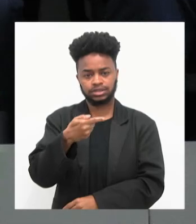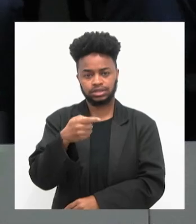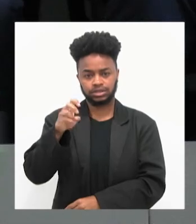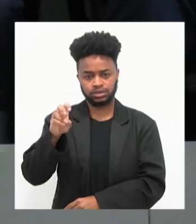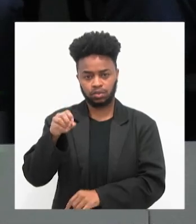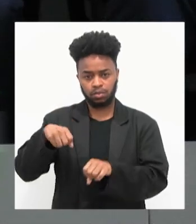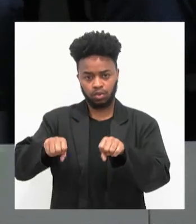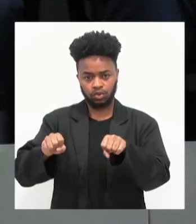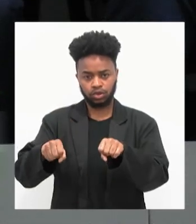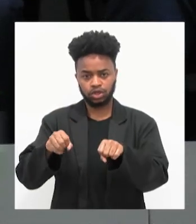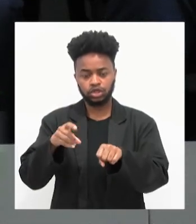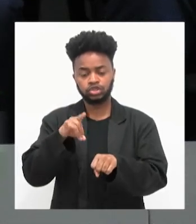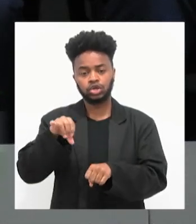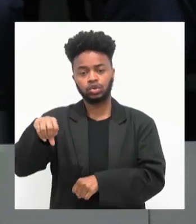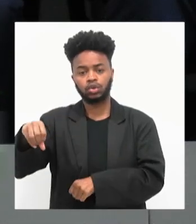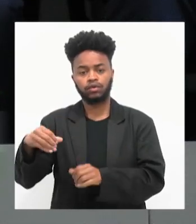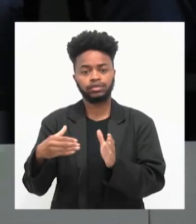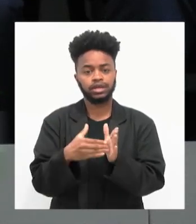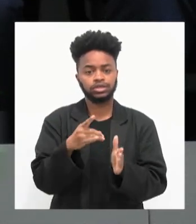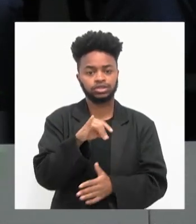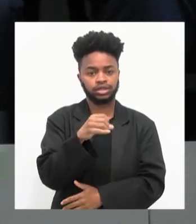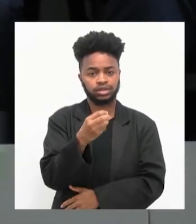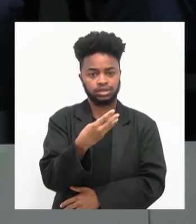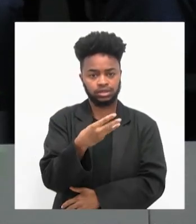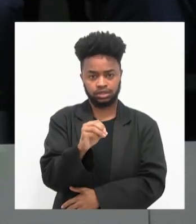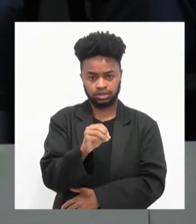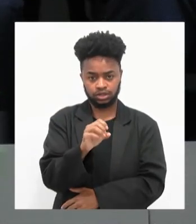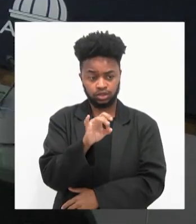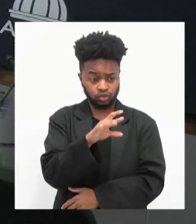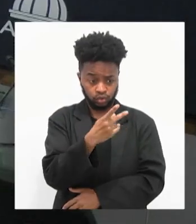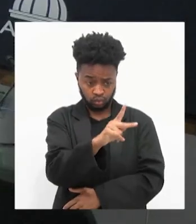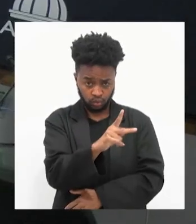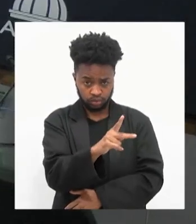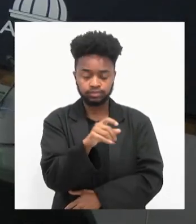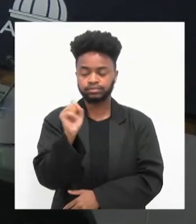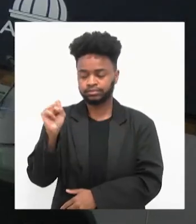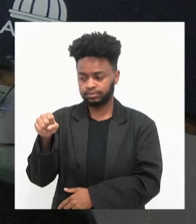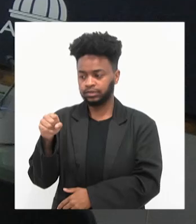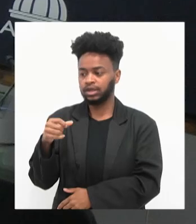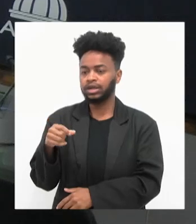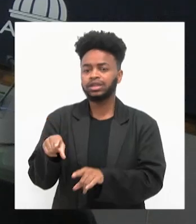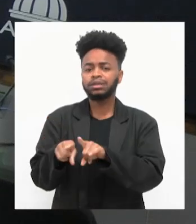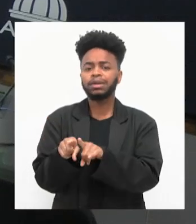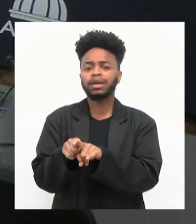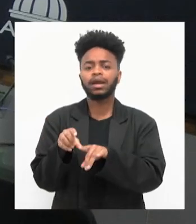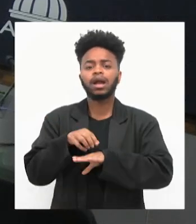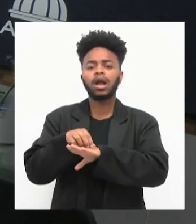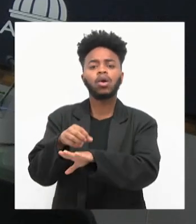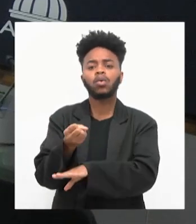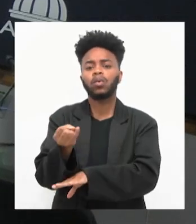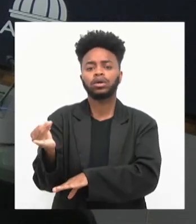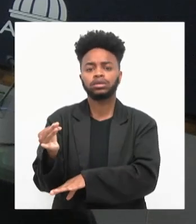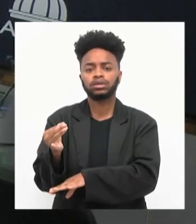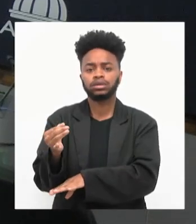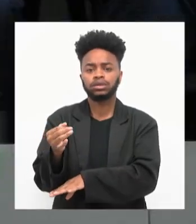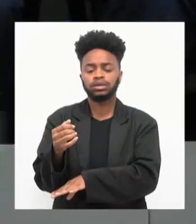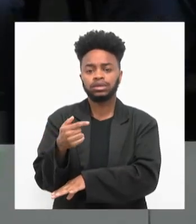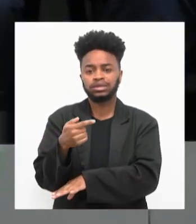1.575. Dia 9 ao dia 30. Só a sua empresa. Só E só veículos? minha empresa. 70, se eu não me engano, Excelência. 1.535